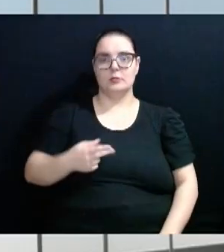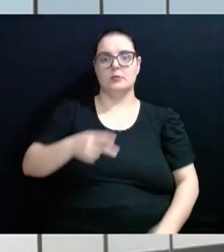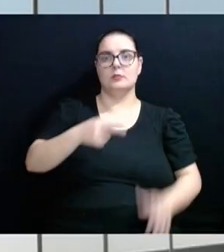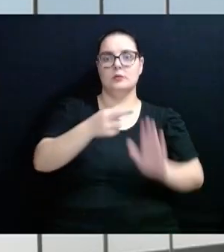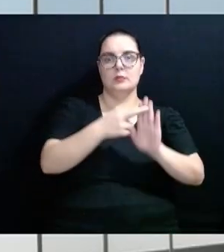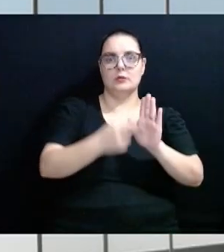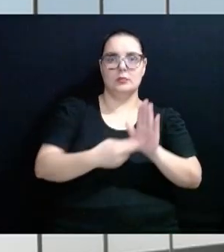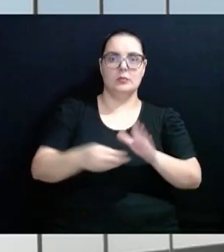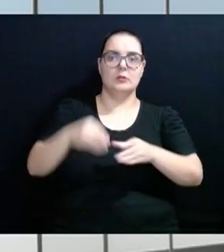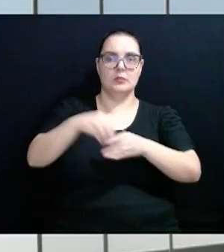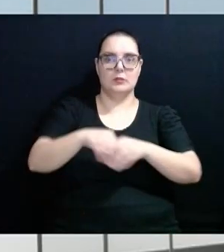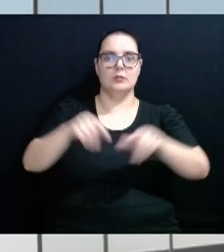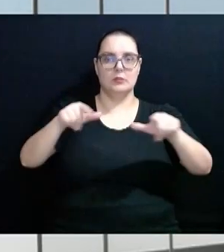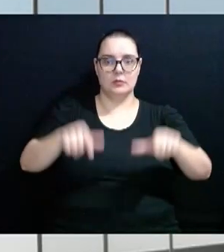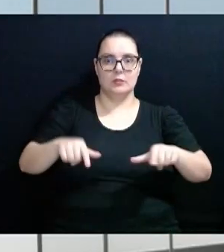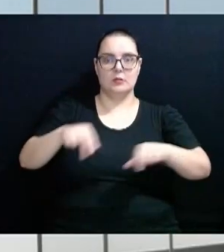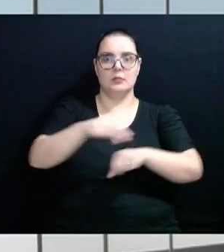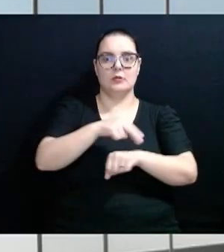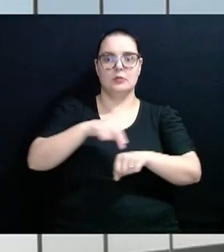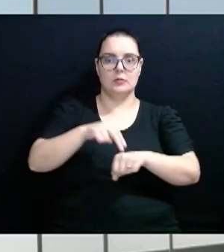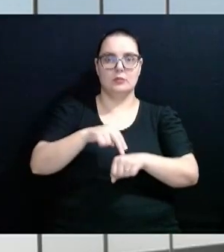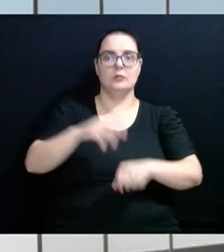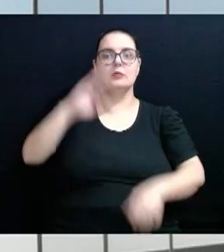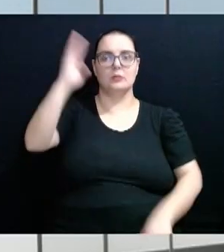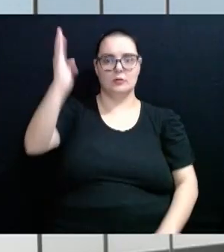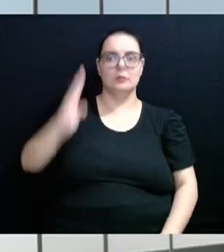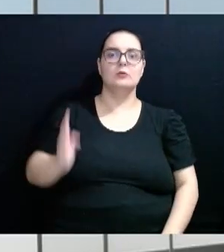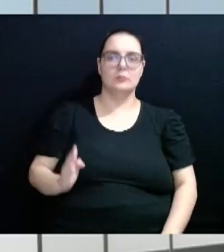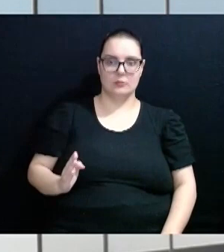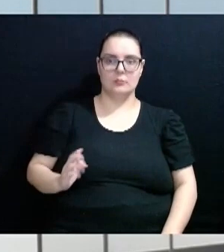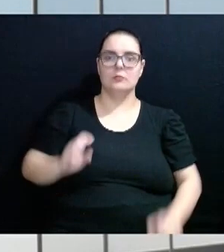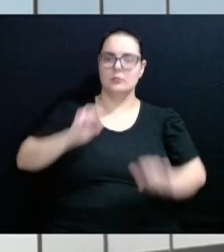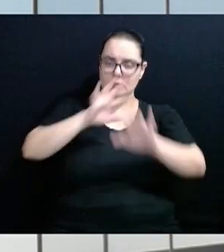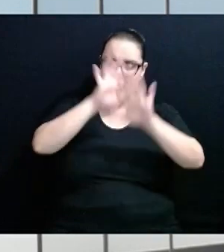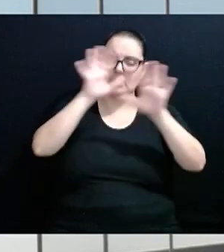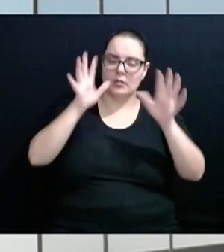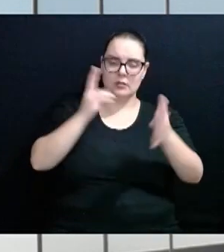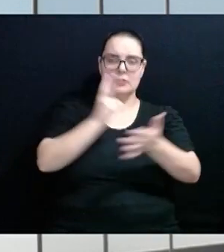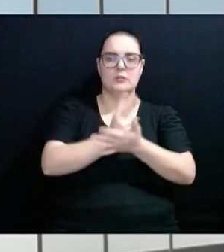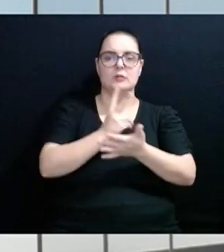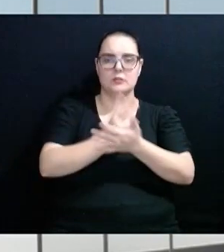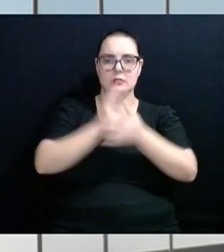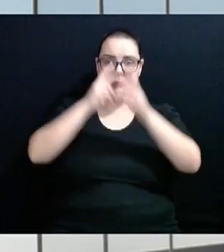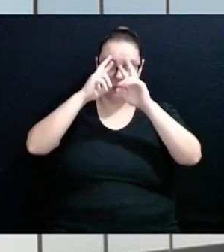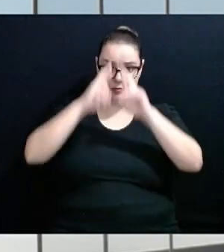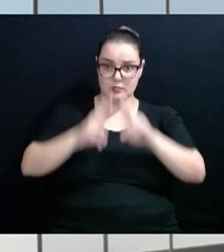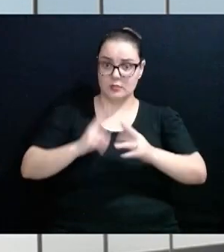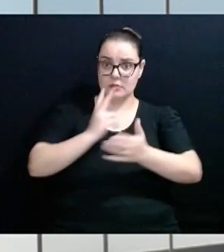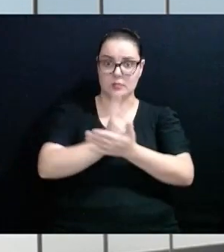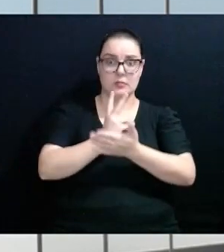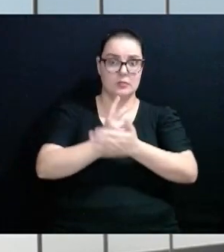espaço nacional. E o Brasil é muito claro, o Brasil sempre foi muito respeitoso à soberania dos outros